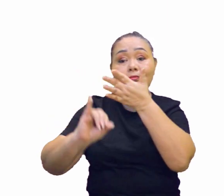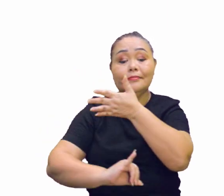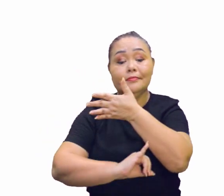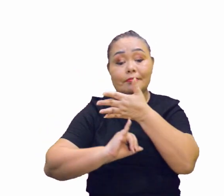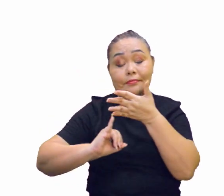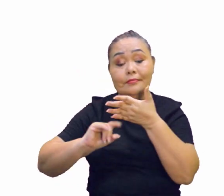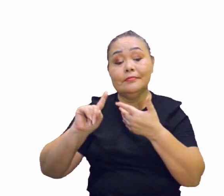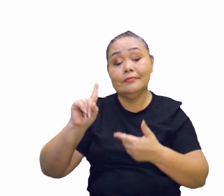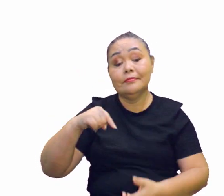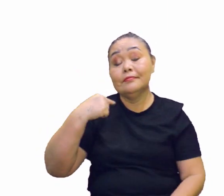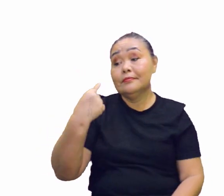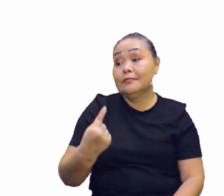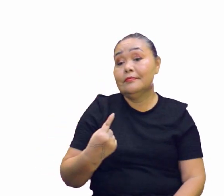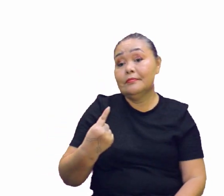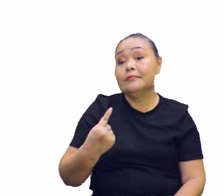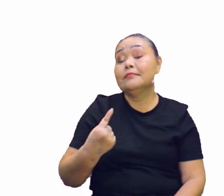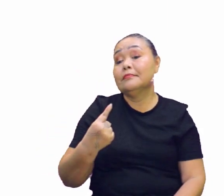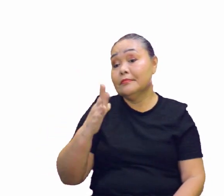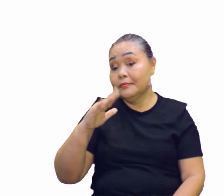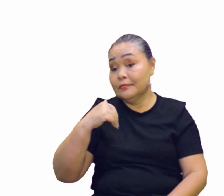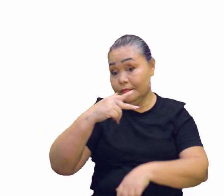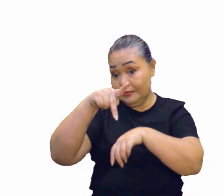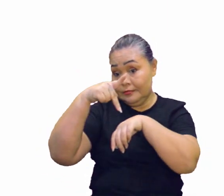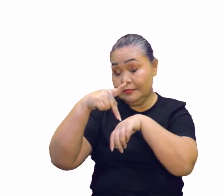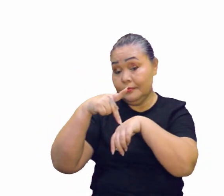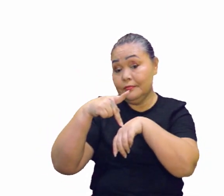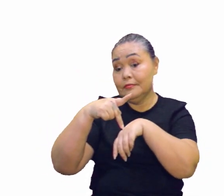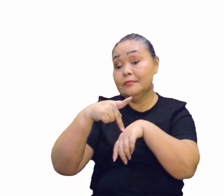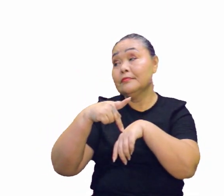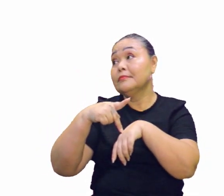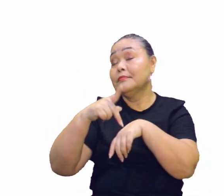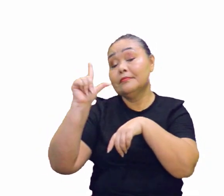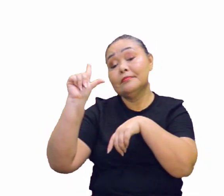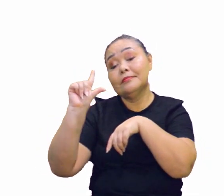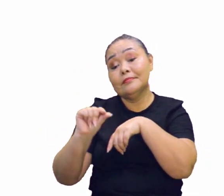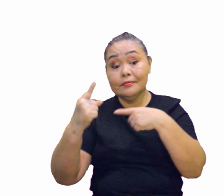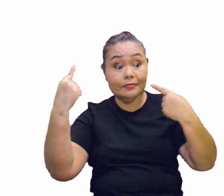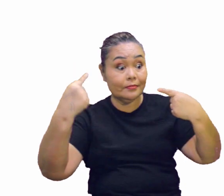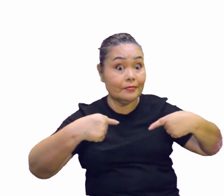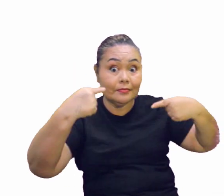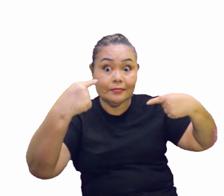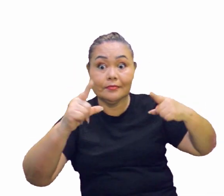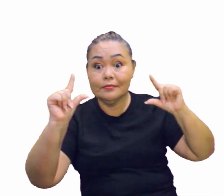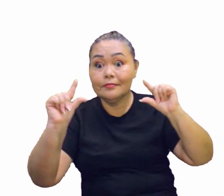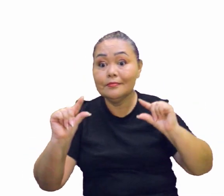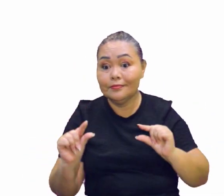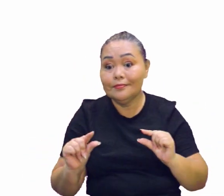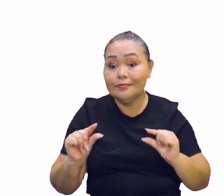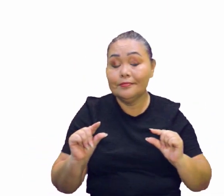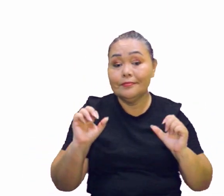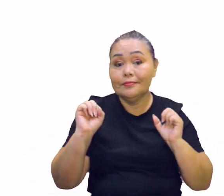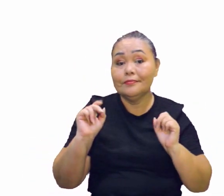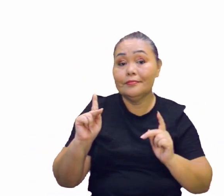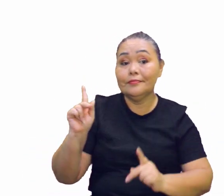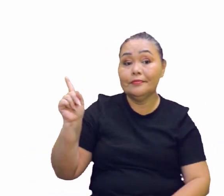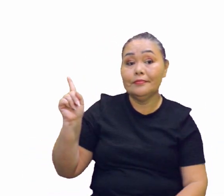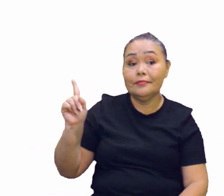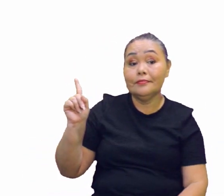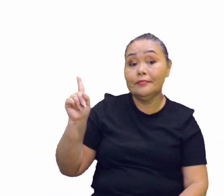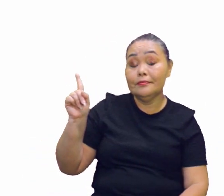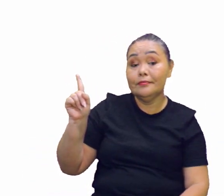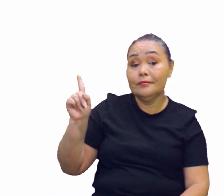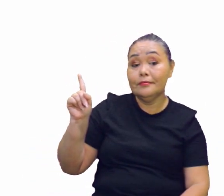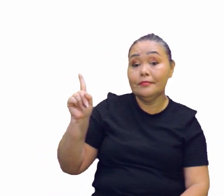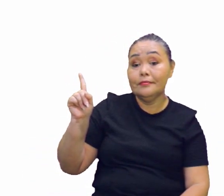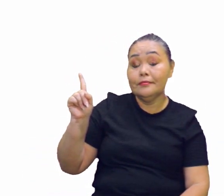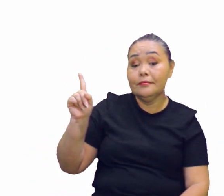E isso faz da gente, a nível internacional, ter menor competitividade. Ok? Então,